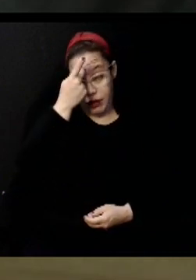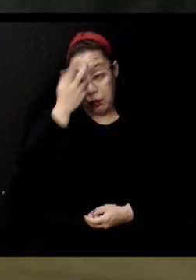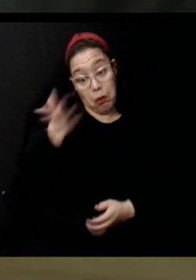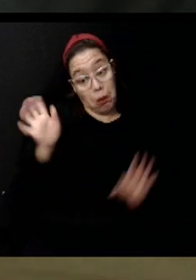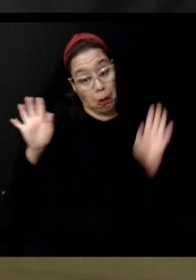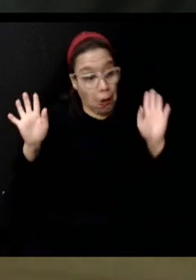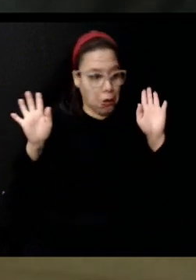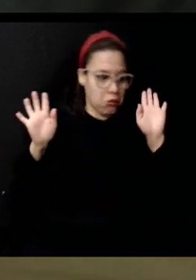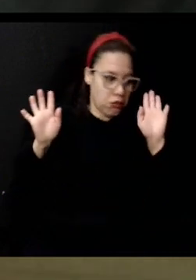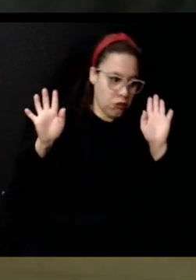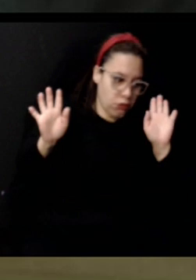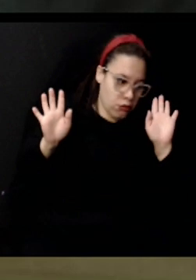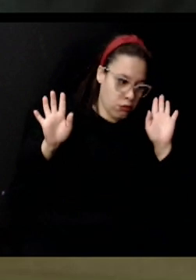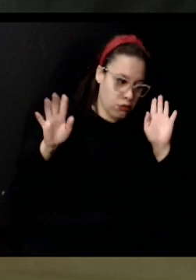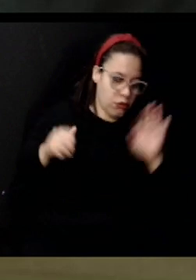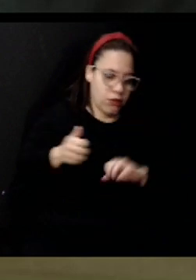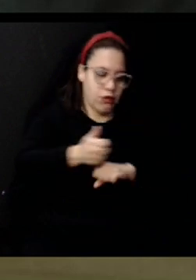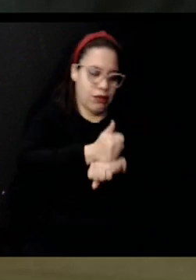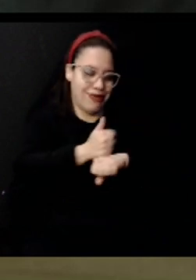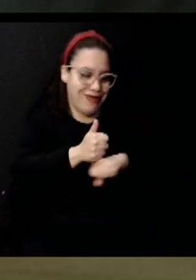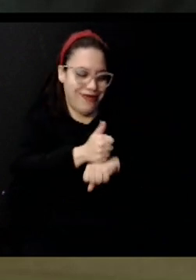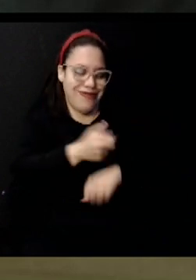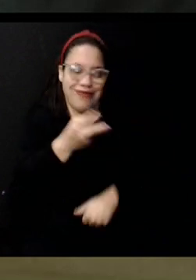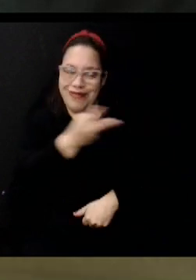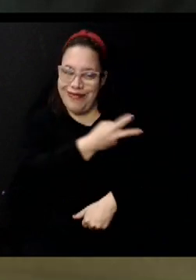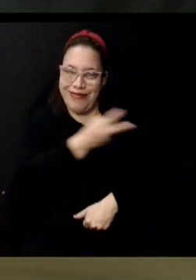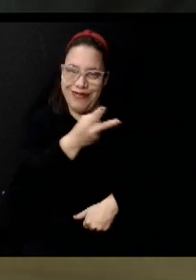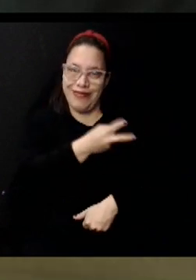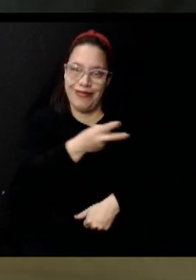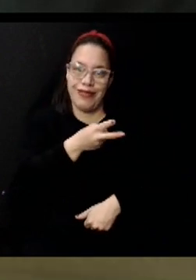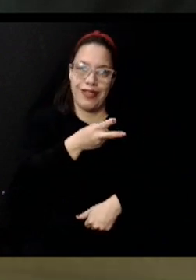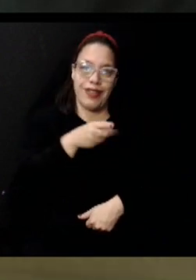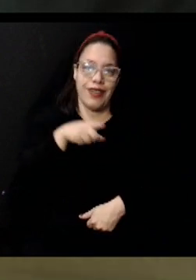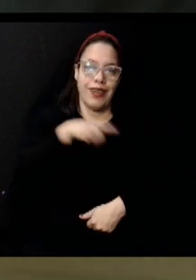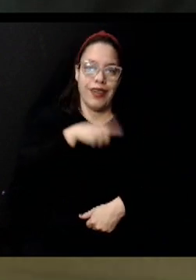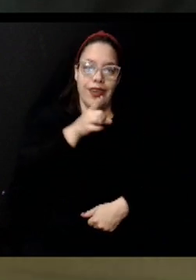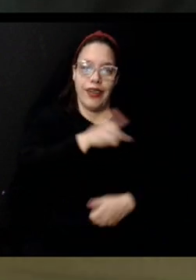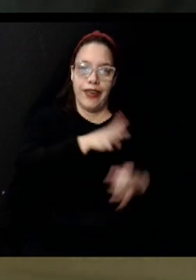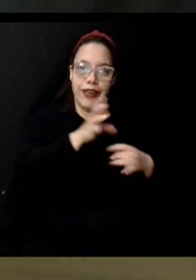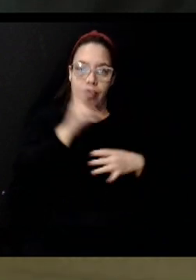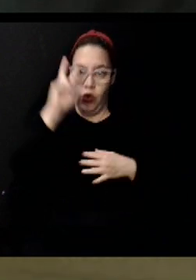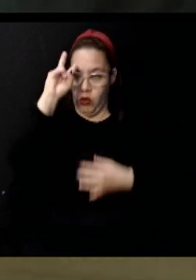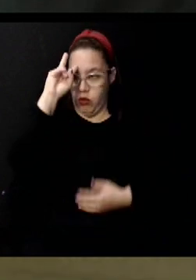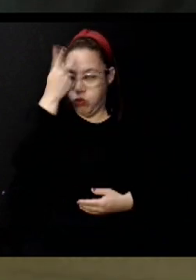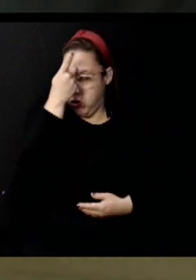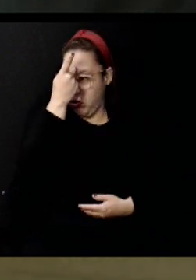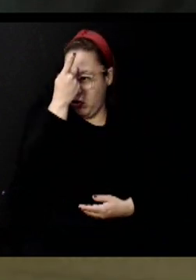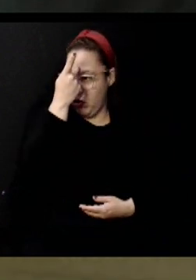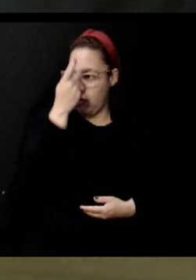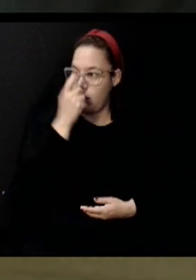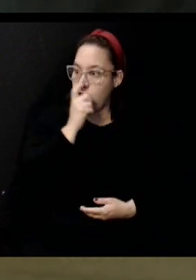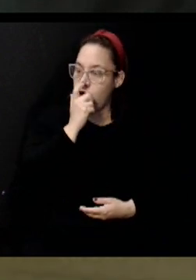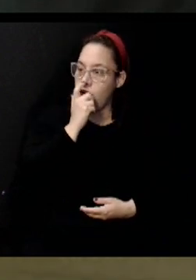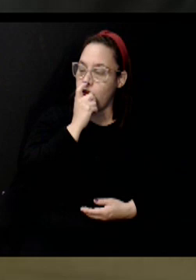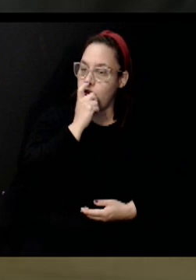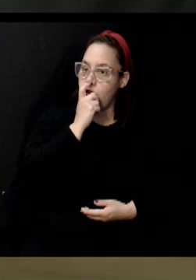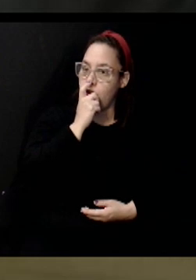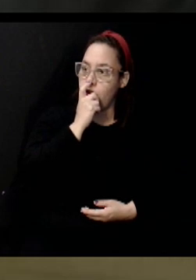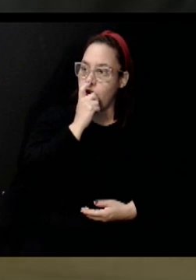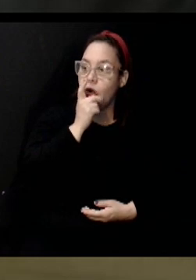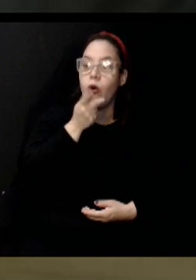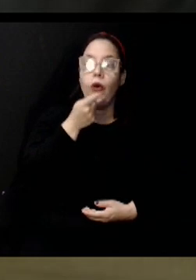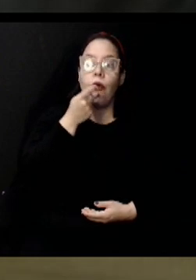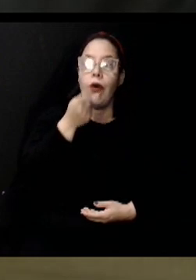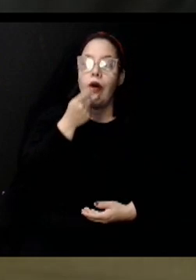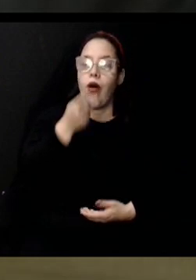as nossas profissionais aí, porque eu tenho até medo desse negócio de virar chave e de falar, porque assim,